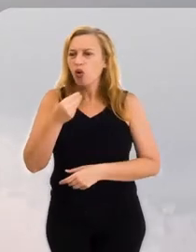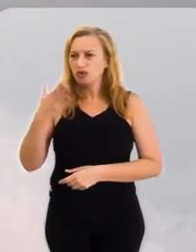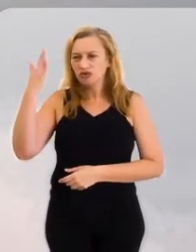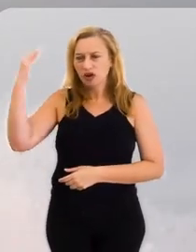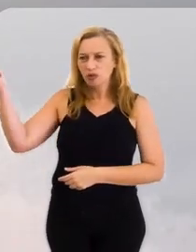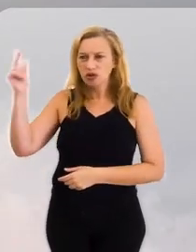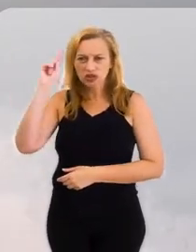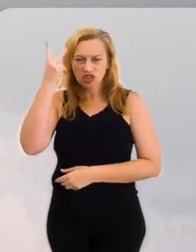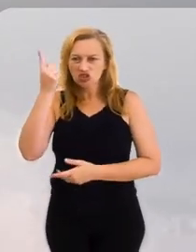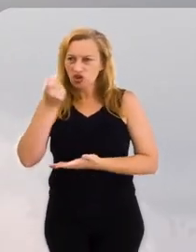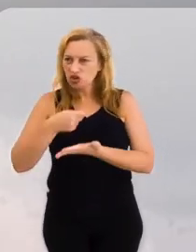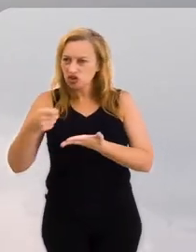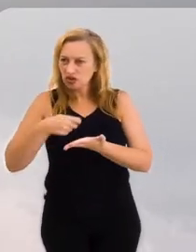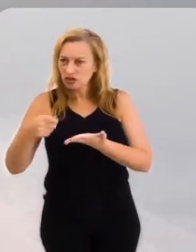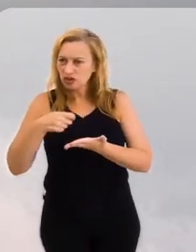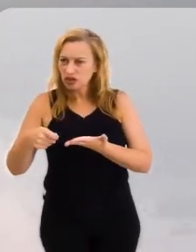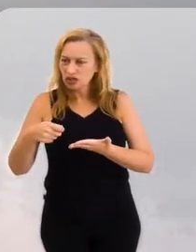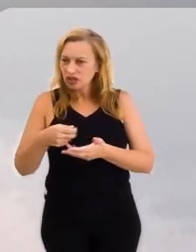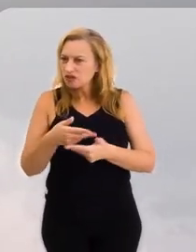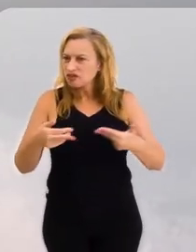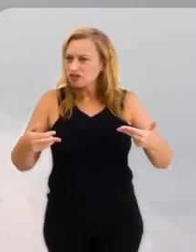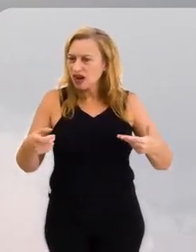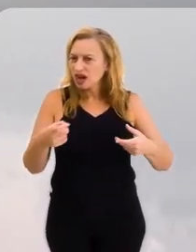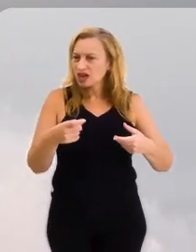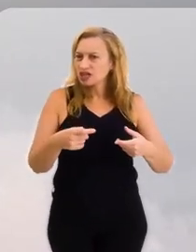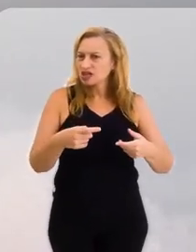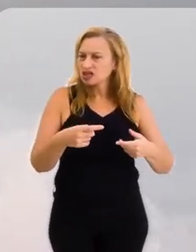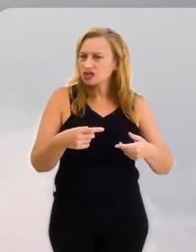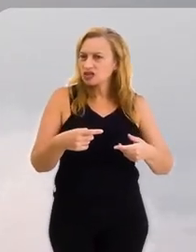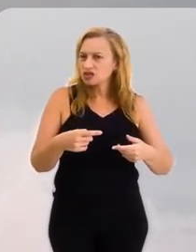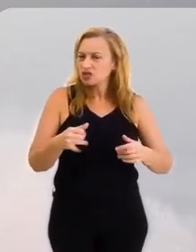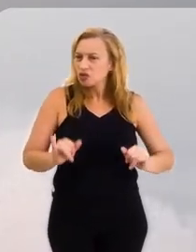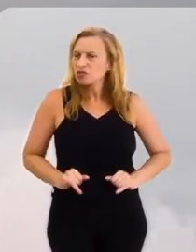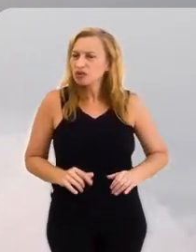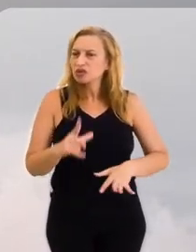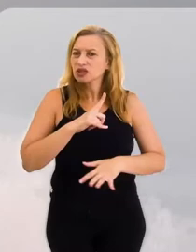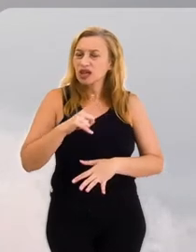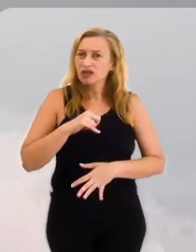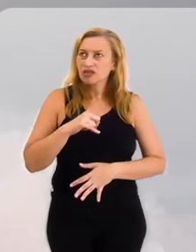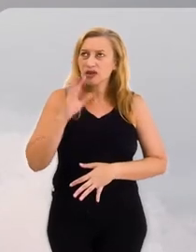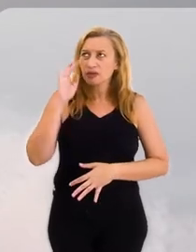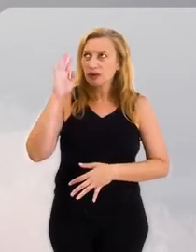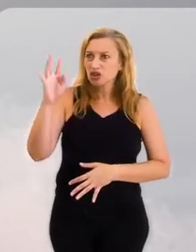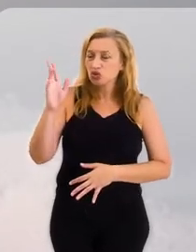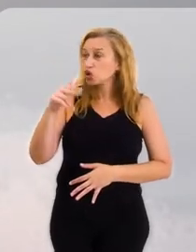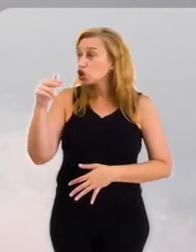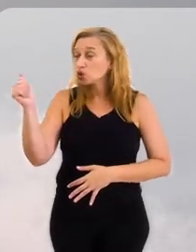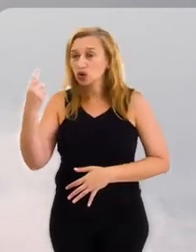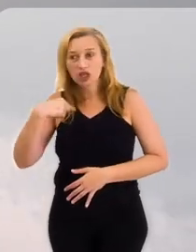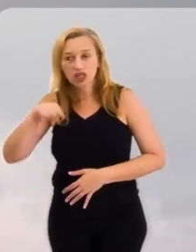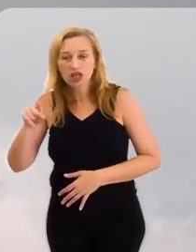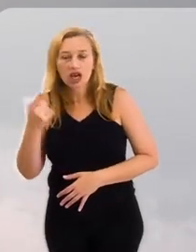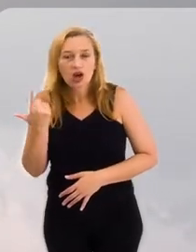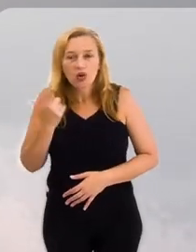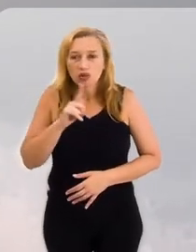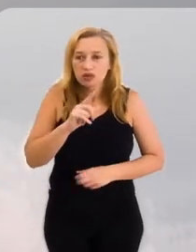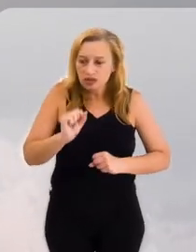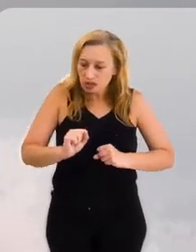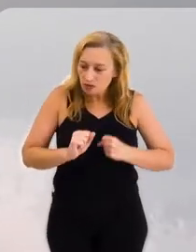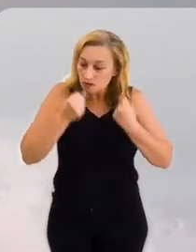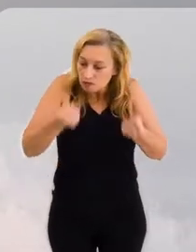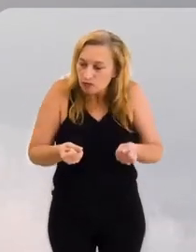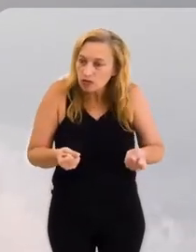homens da história aqueles que escreveram história passaram por cima de obstáculos que todo mundo dizia nenhum ser humano lá e eles foram à